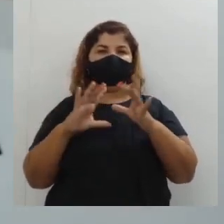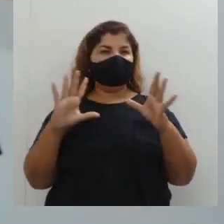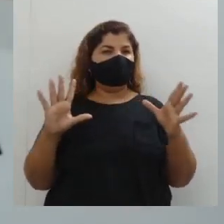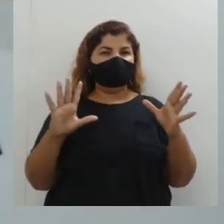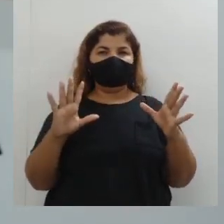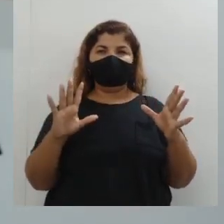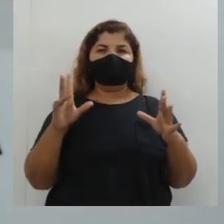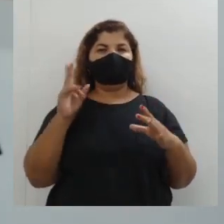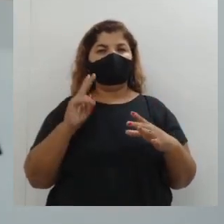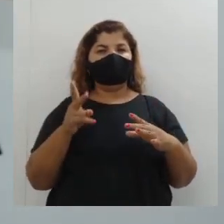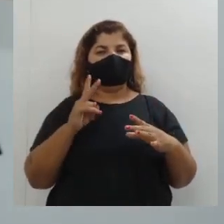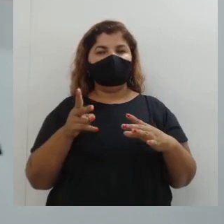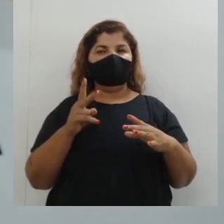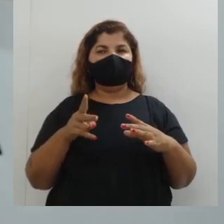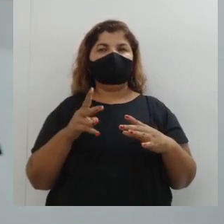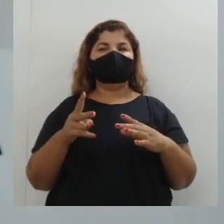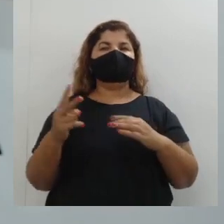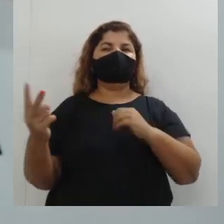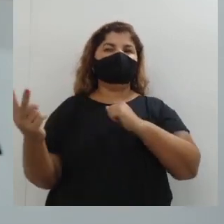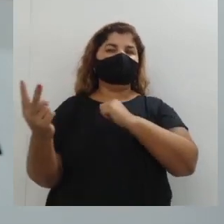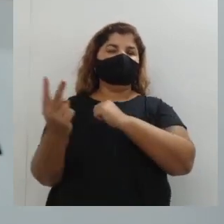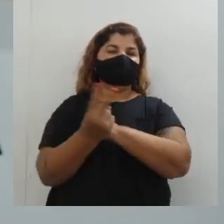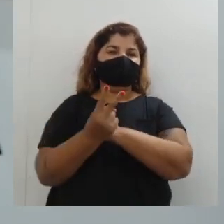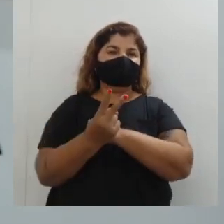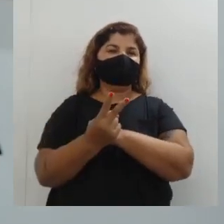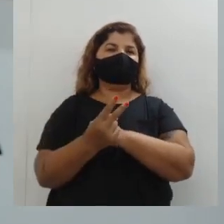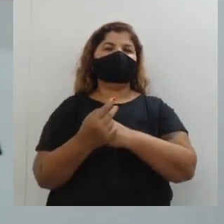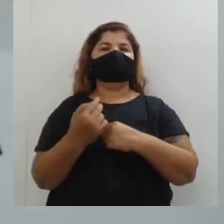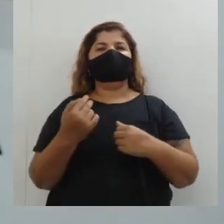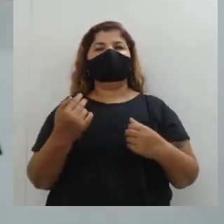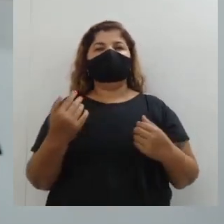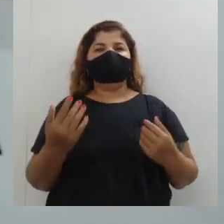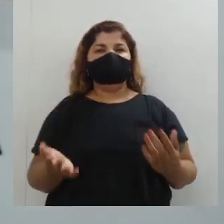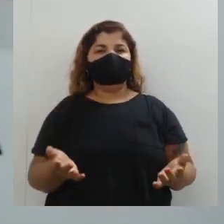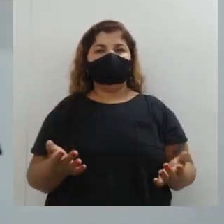sendo o quê? Fruto de